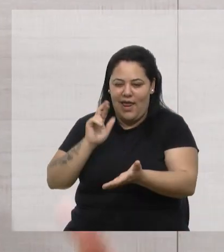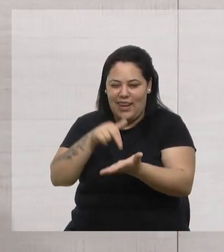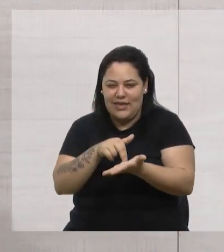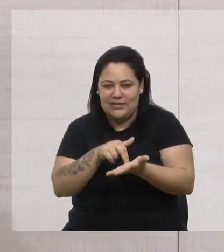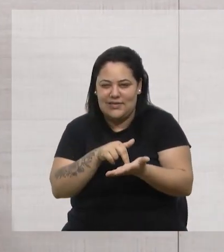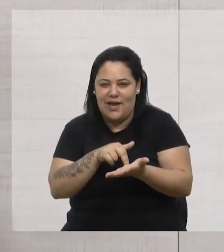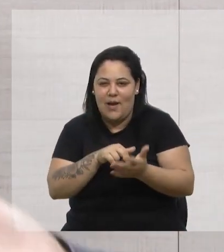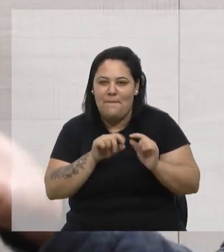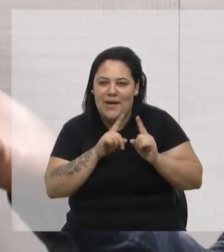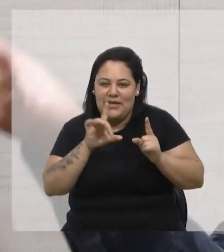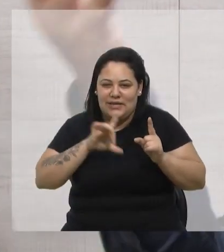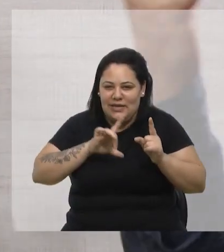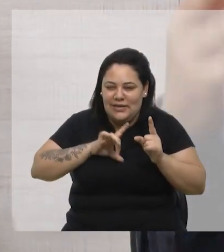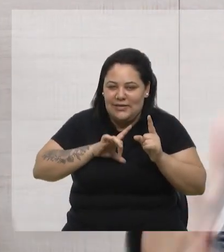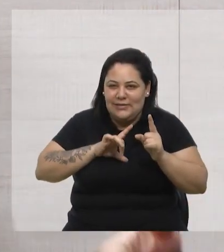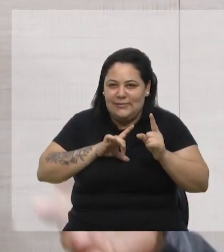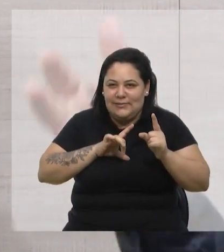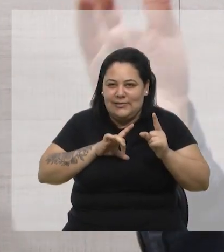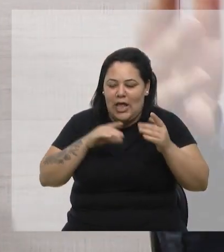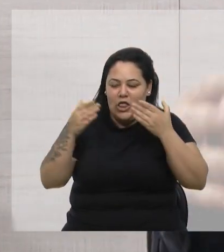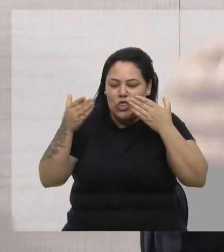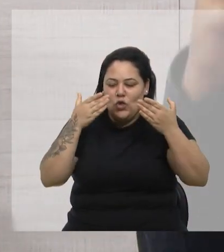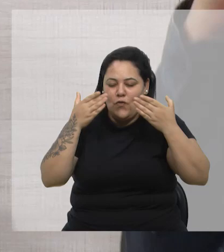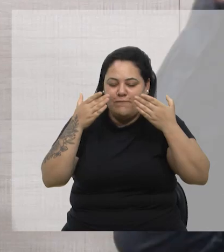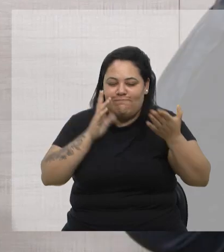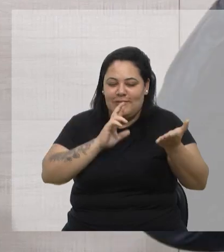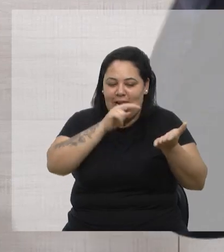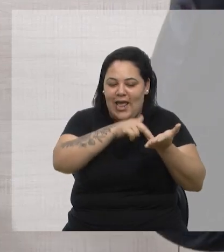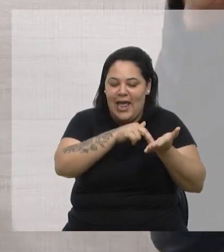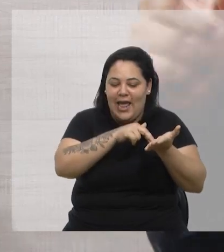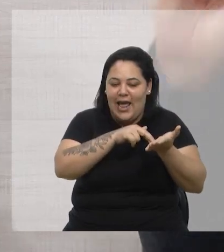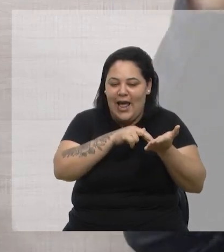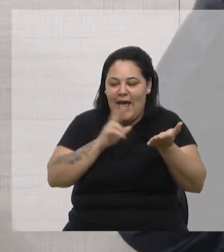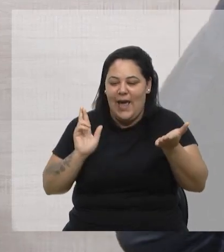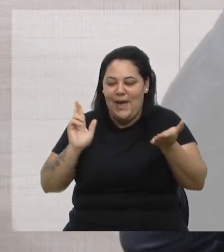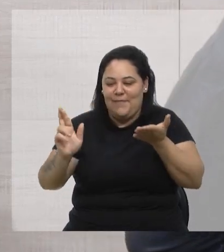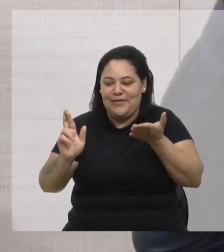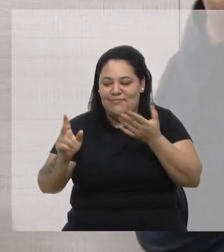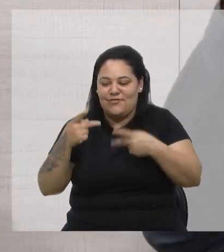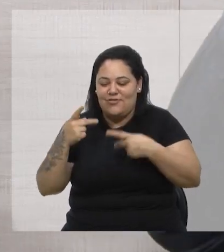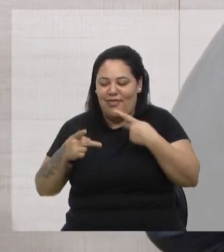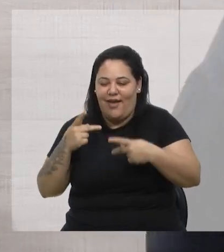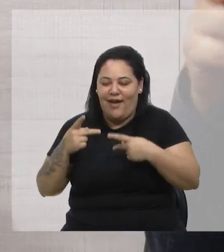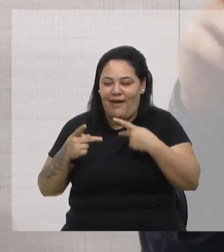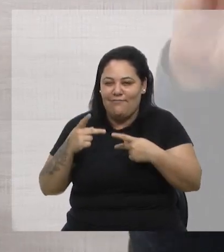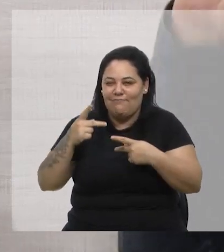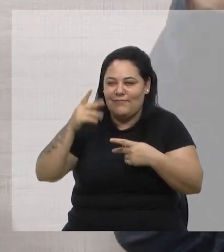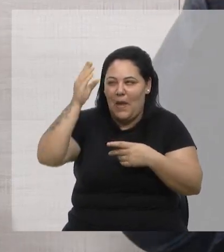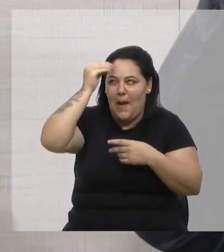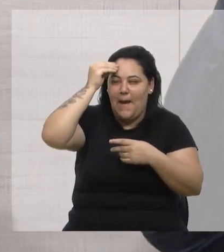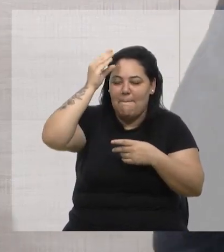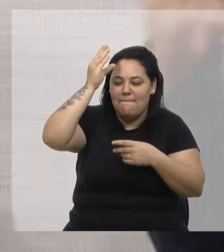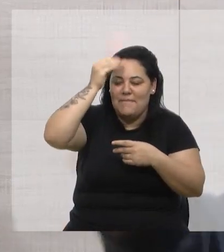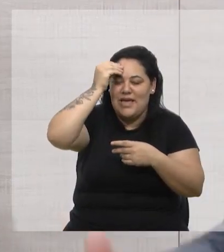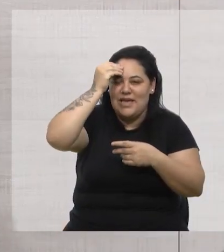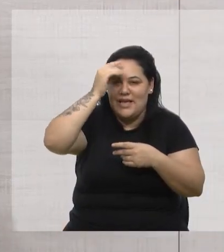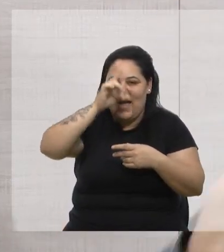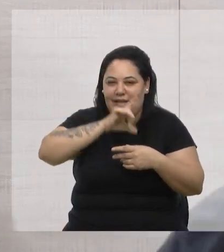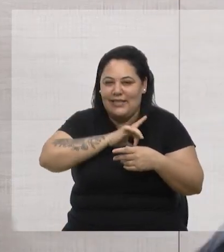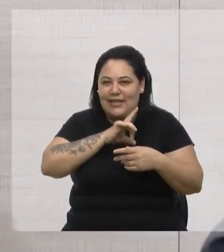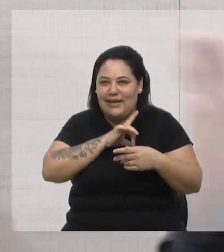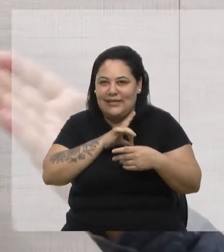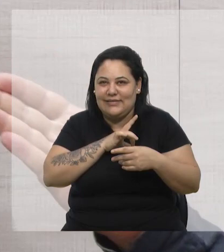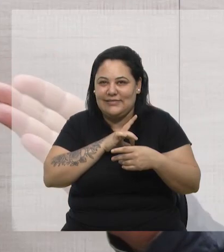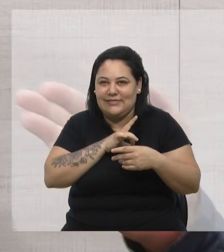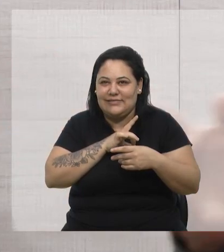mais realistas e tal, mas ela tem essa distorção de realidade que meio que representa um pouco o que o personagem está passando na cabeça dele, na mentalidade dele.